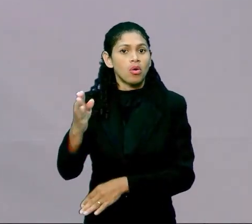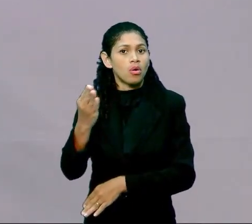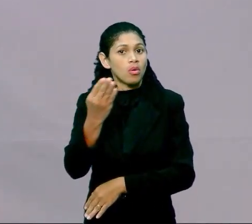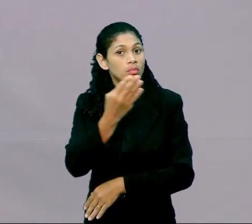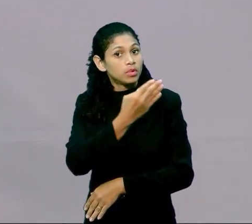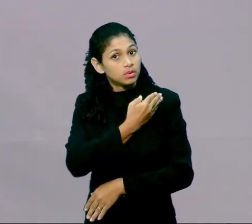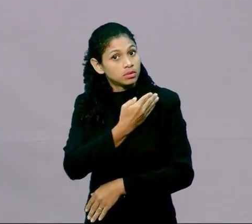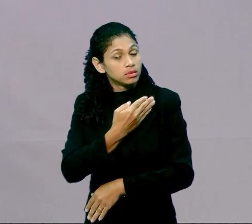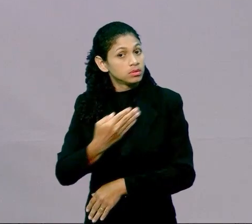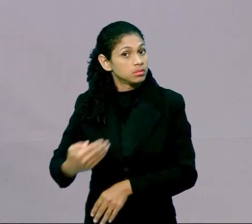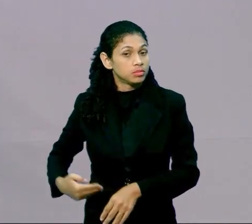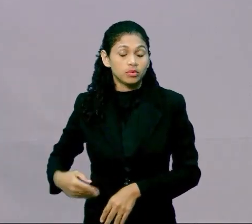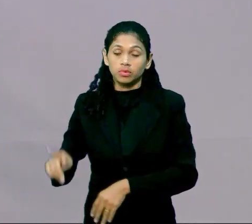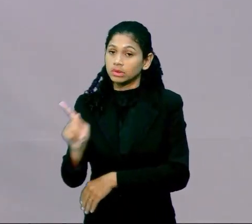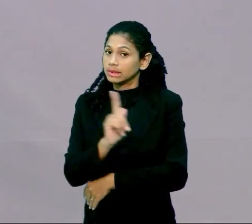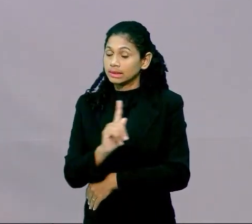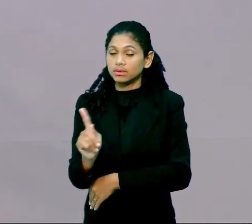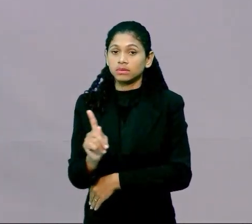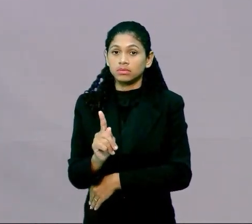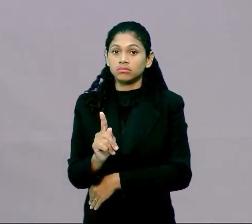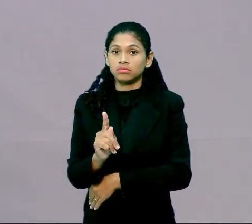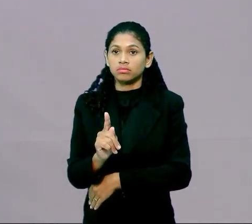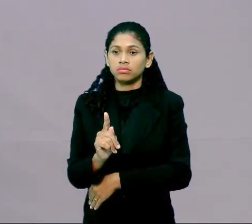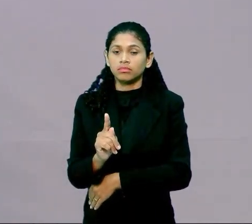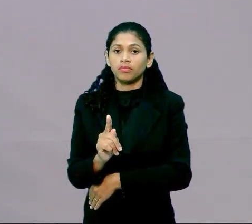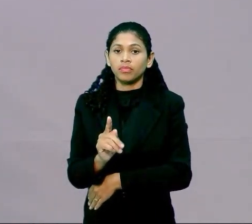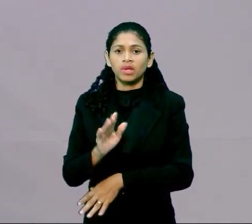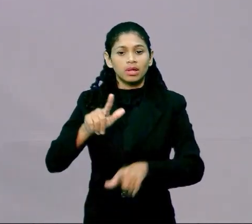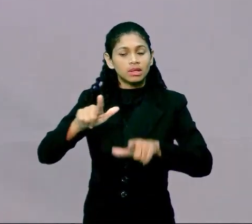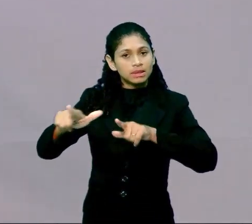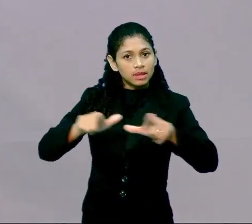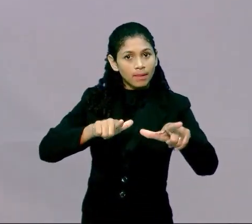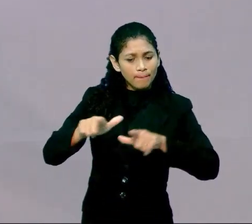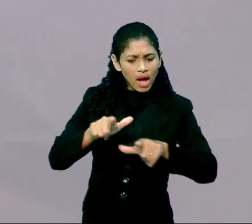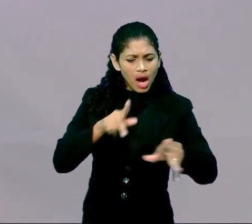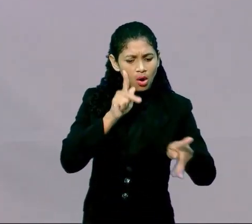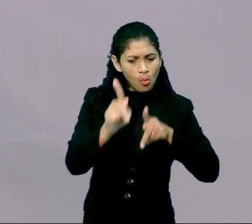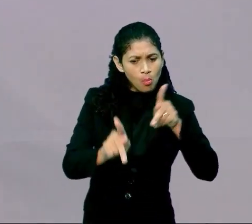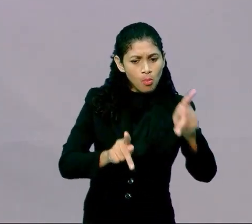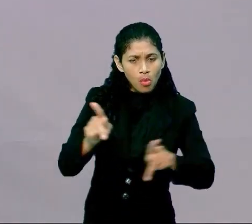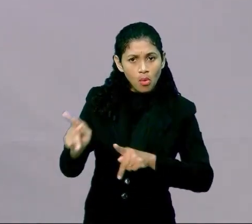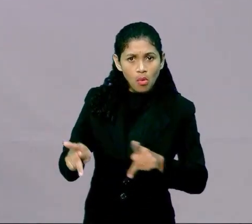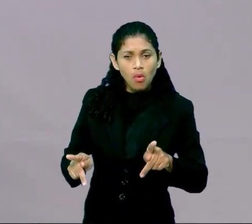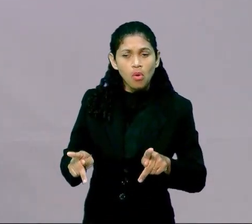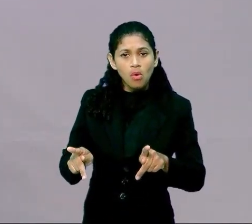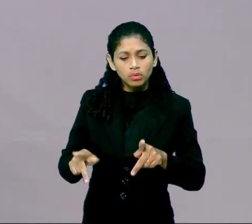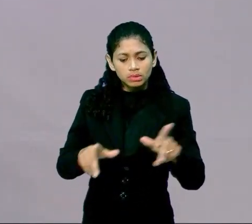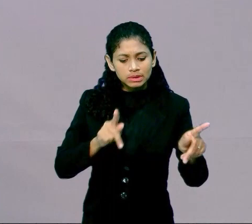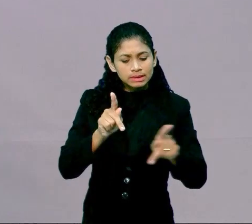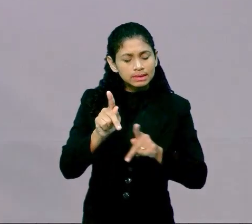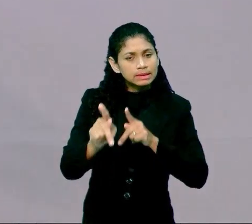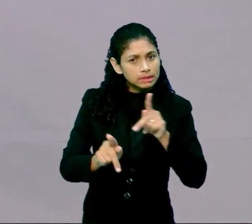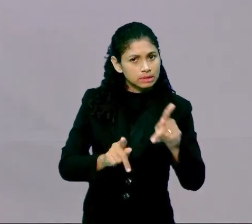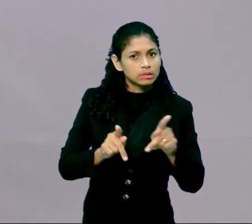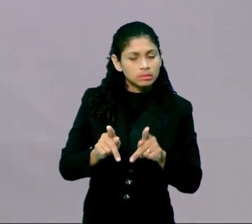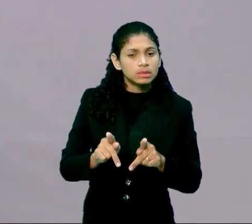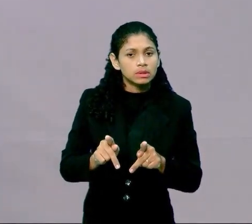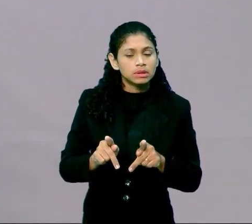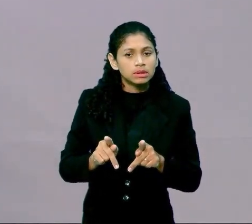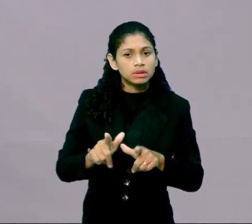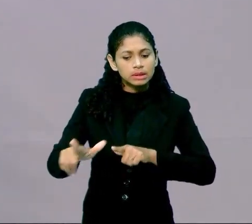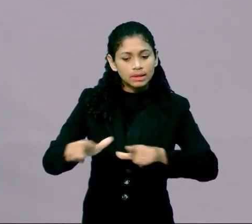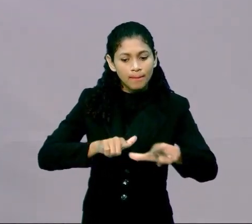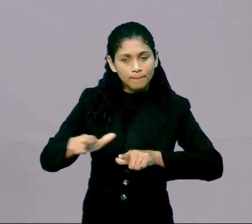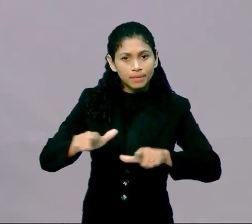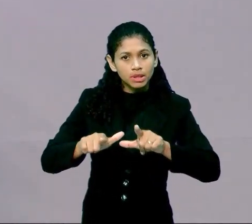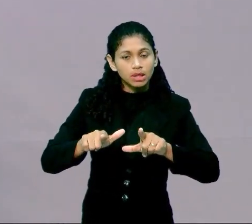porque trabalha com o público, trabalha com as questões sociais, trabalha com a sociedade. Então,